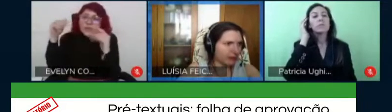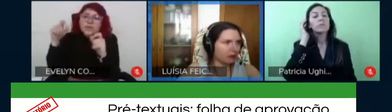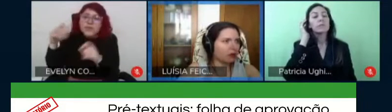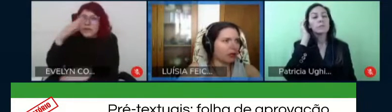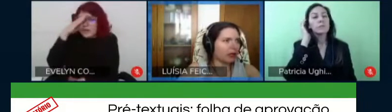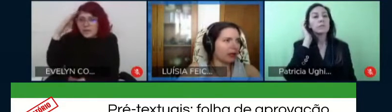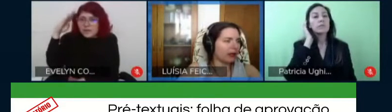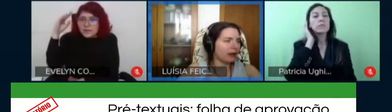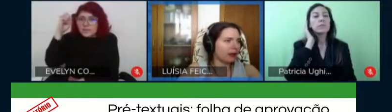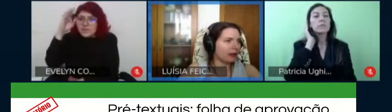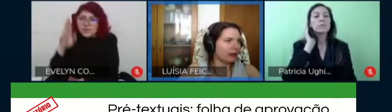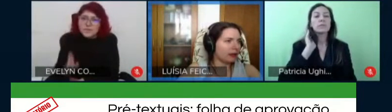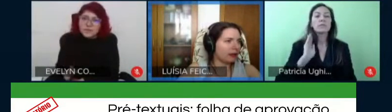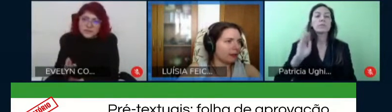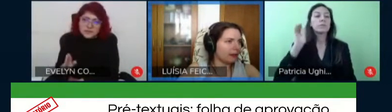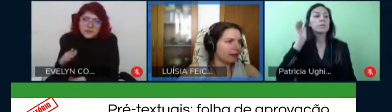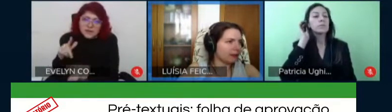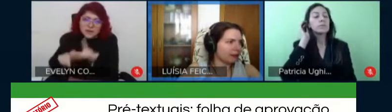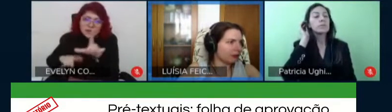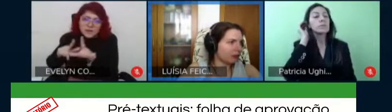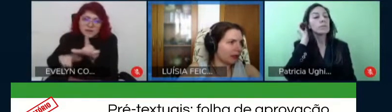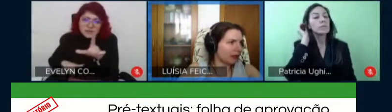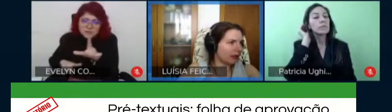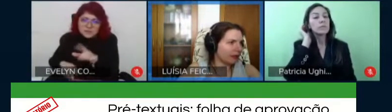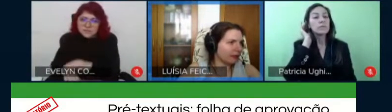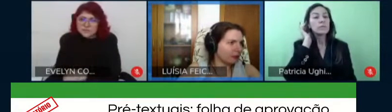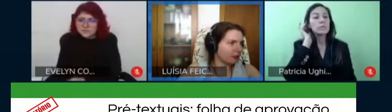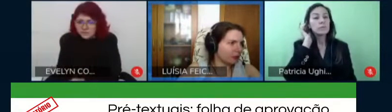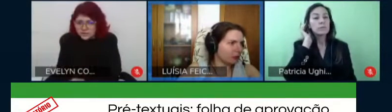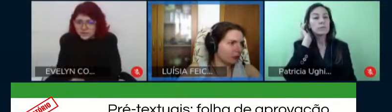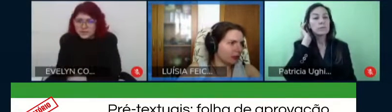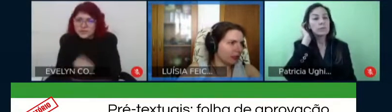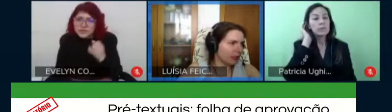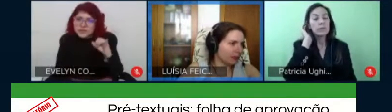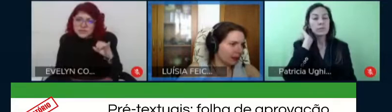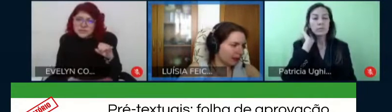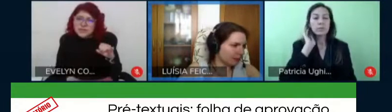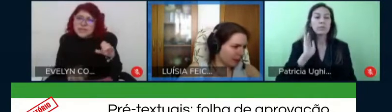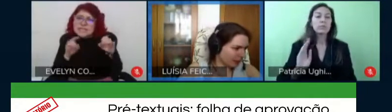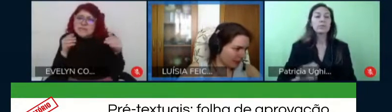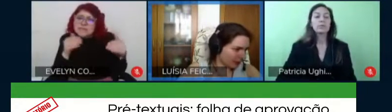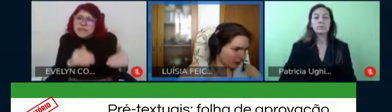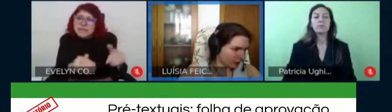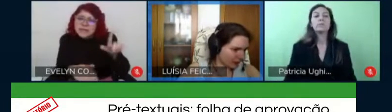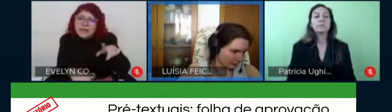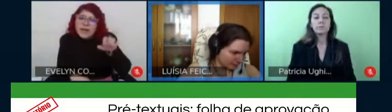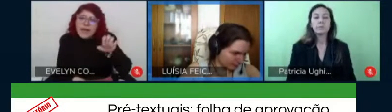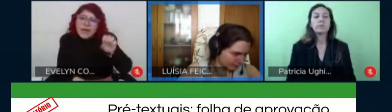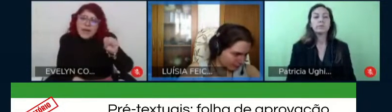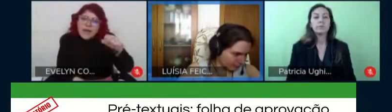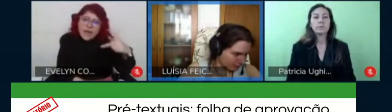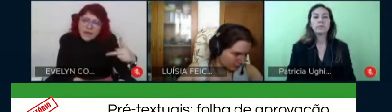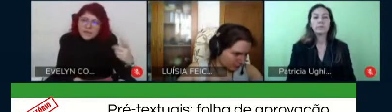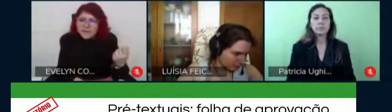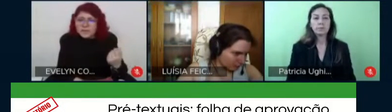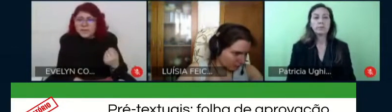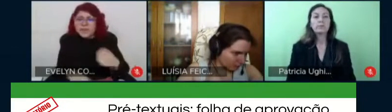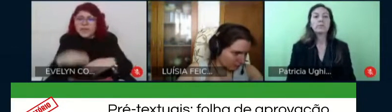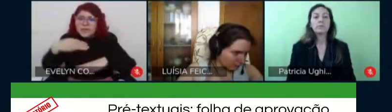usa para saber qual que é a abreviação adequada para o tipo, pela titulação.